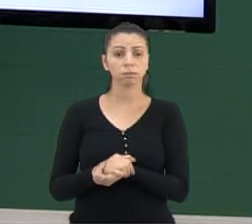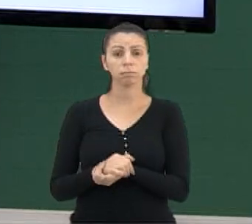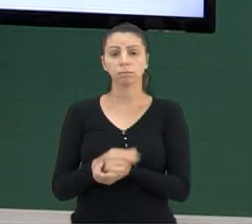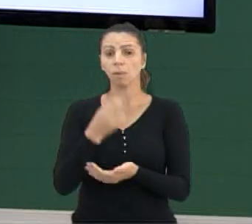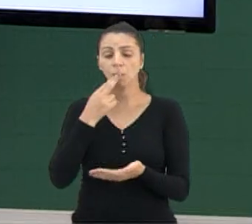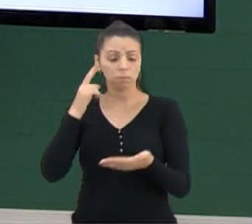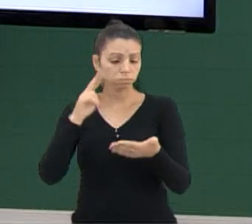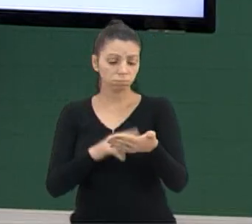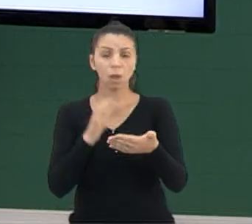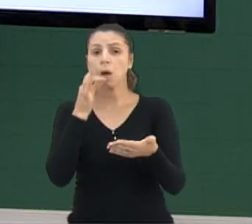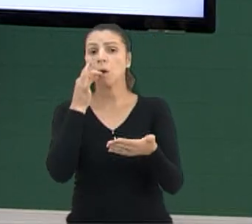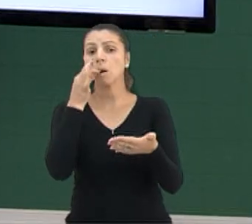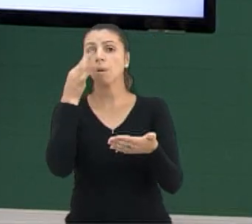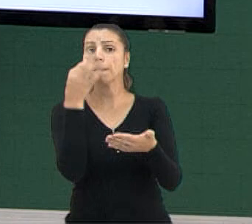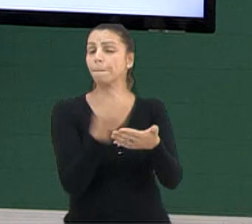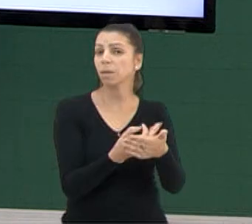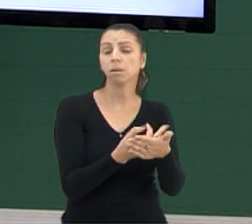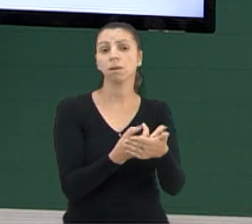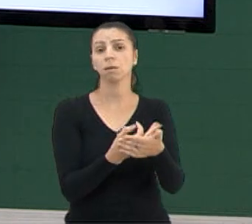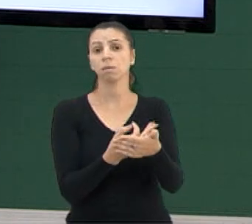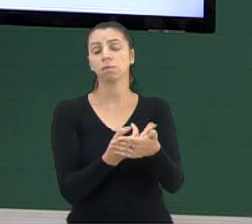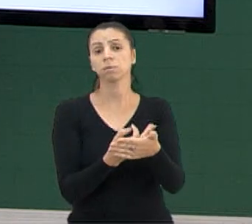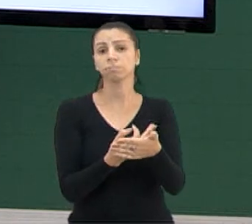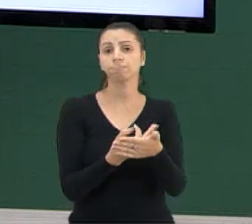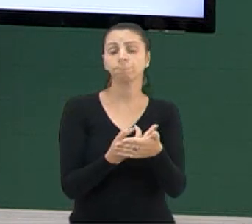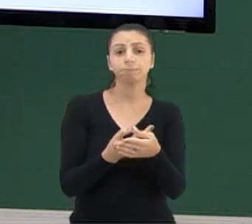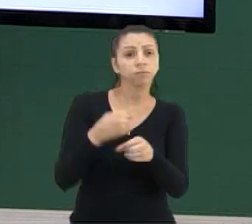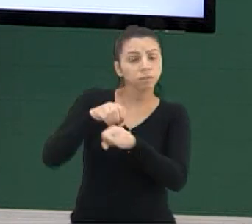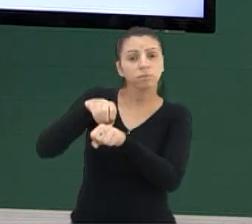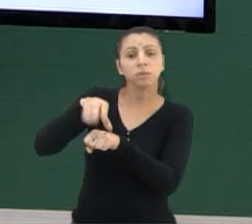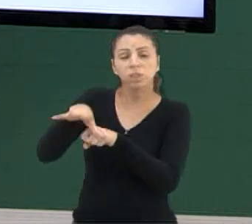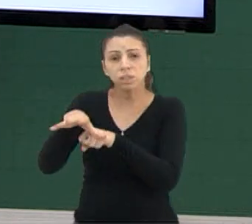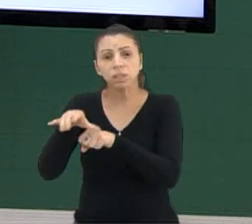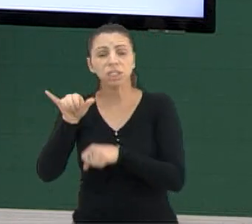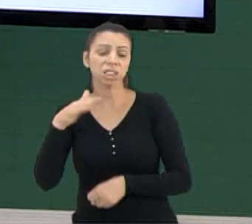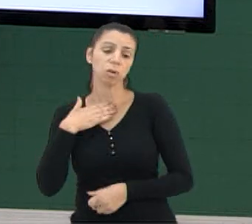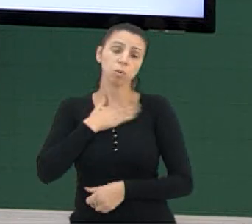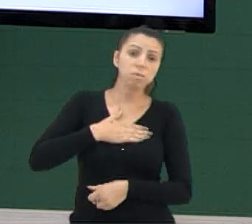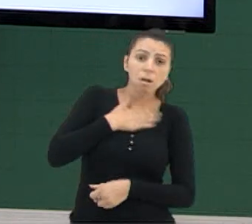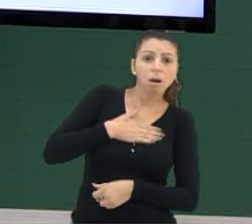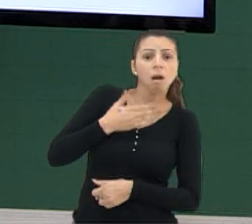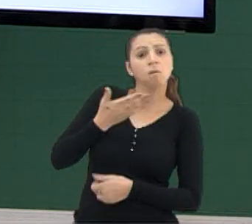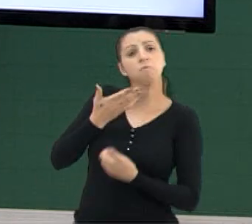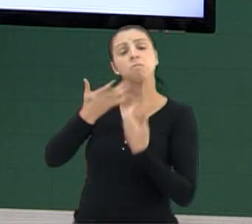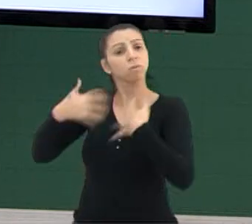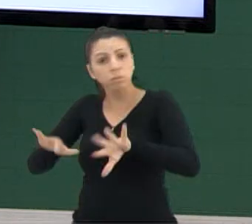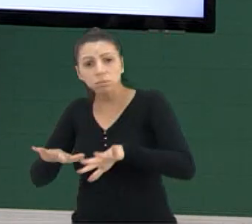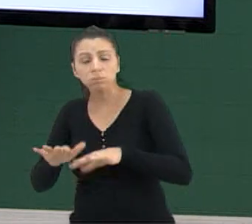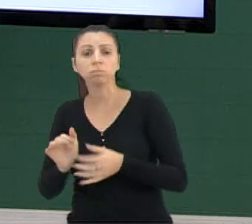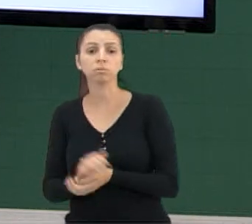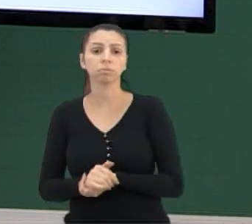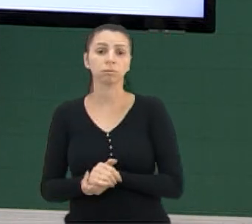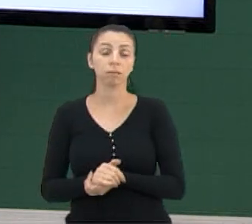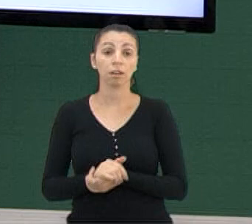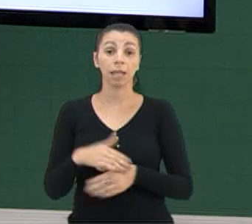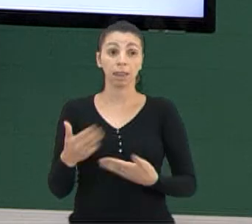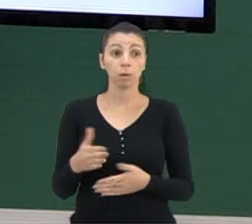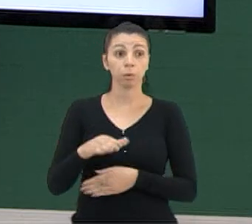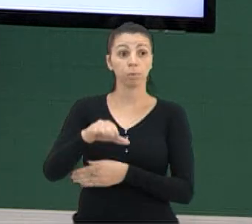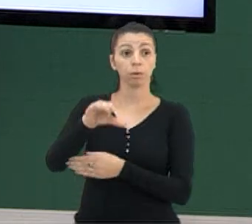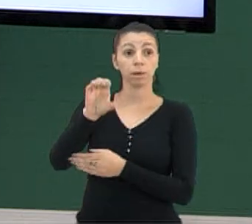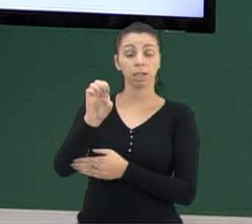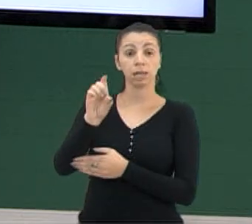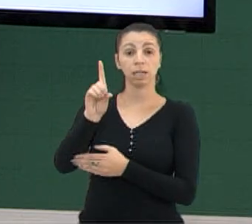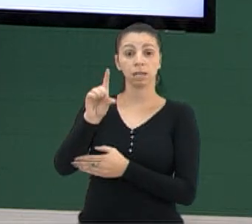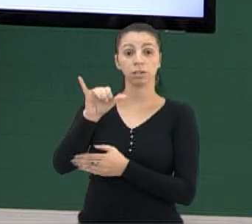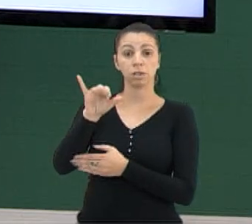colocavam lá a sua opinião, né? Sugerindo coisas, dizendo o que gostaram, o que não gostaram. No editorial,